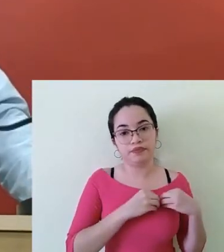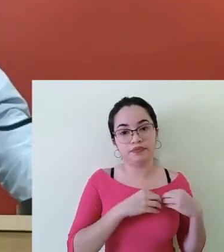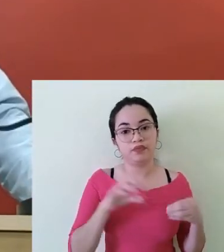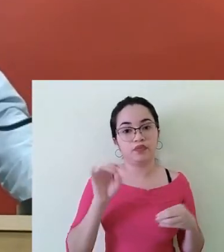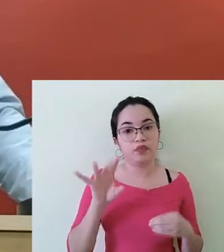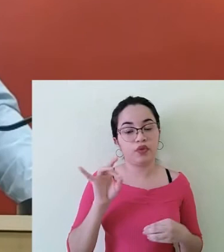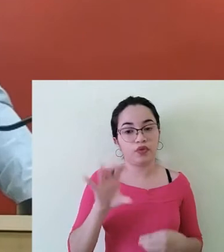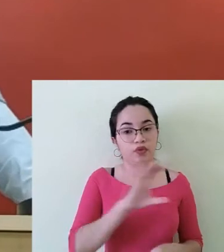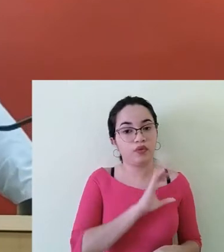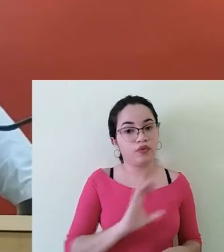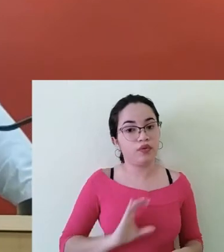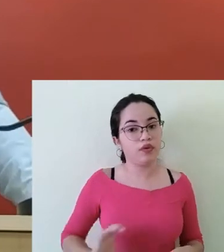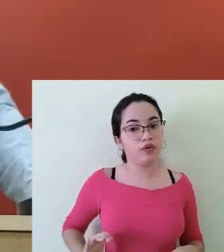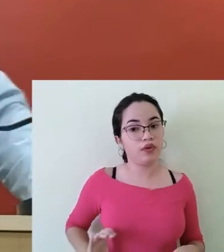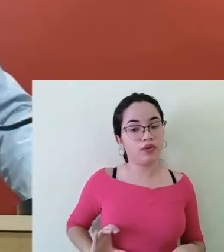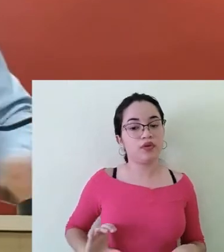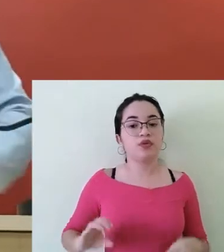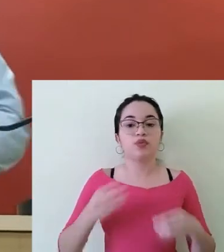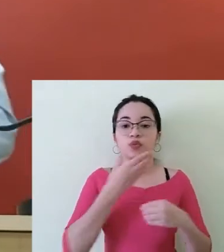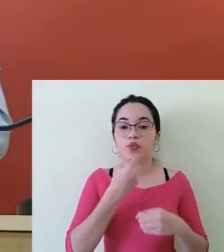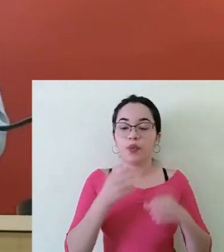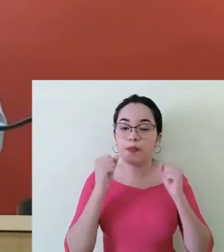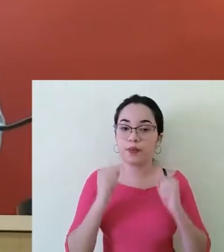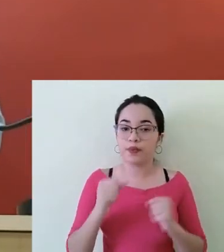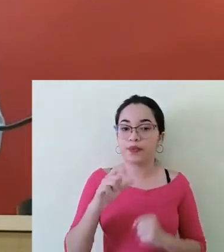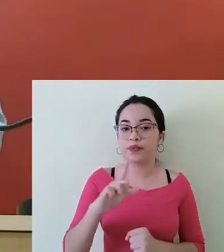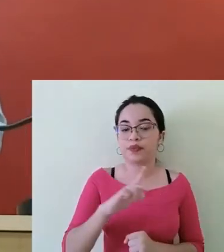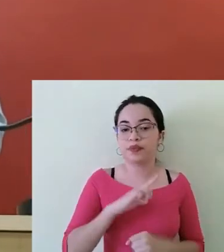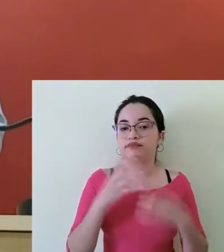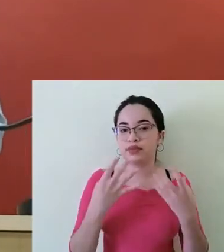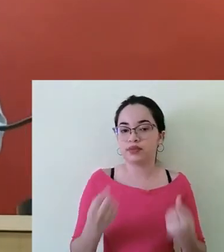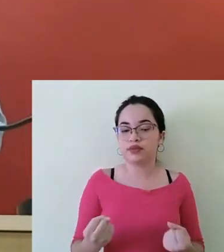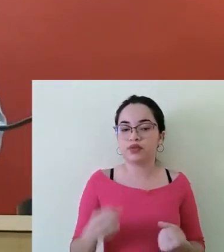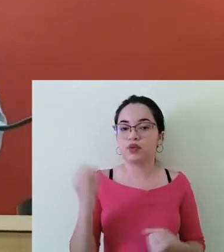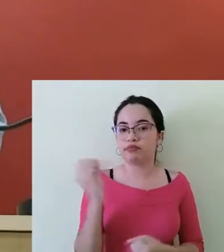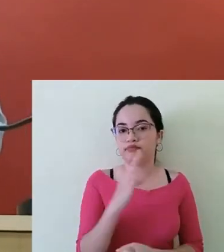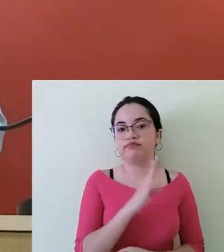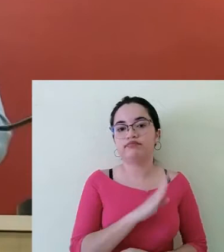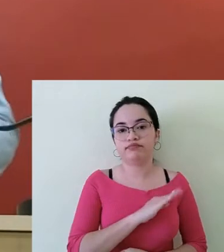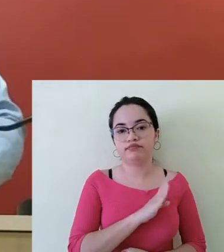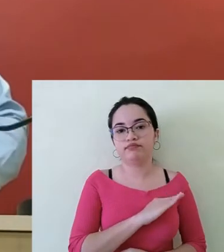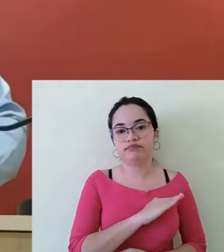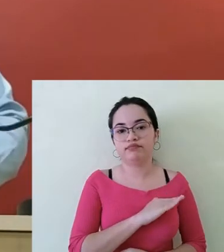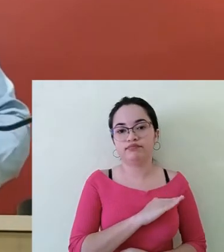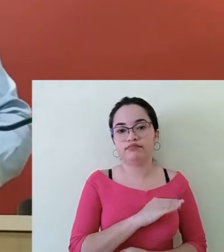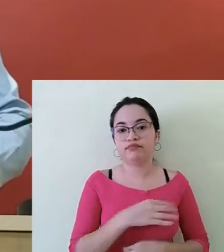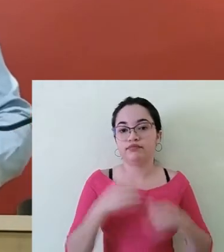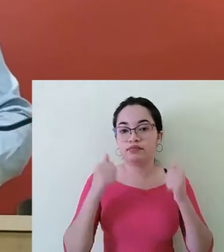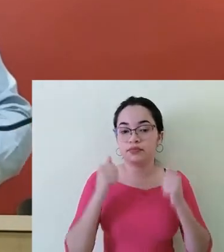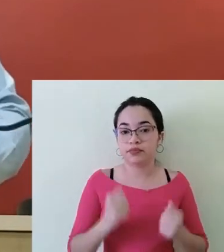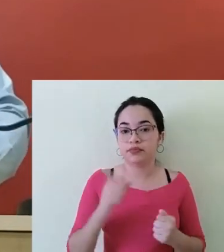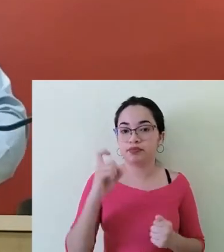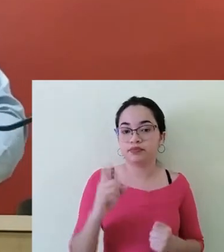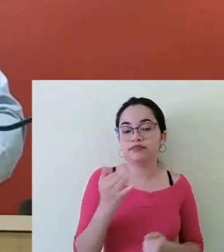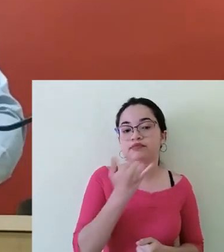pecados. Só em Cristo é que o homem pode receber um novo coração,